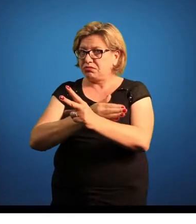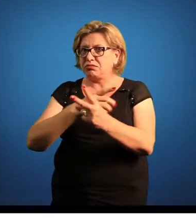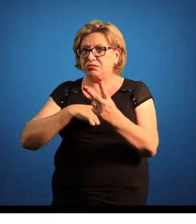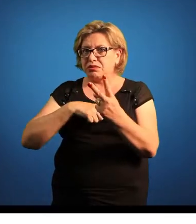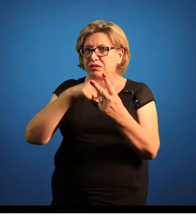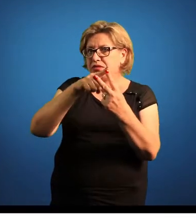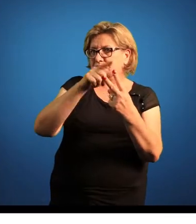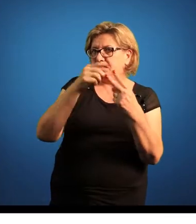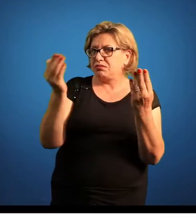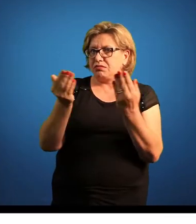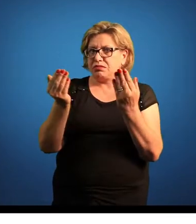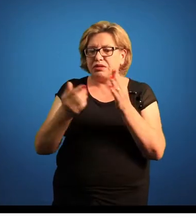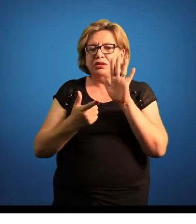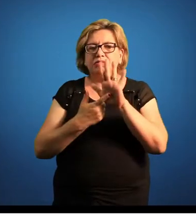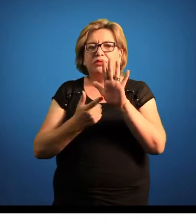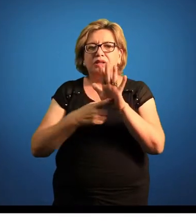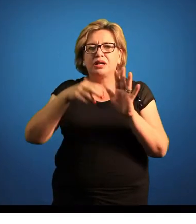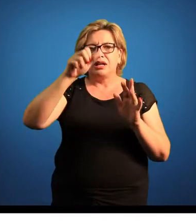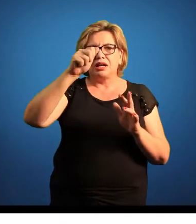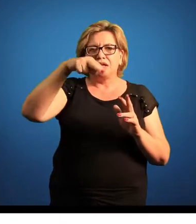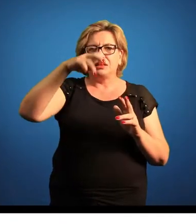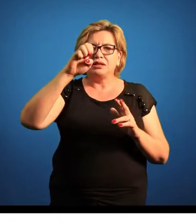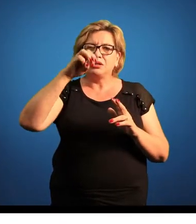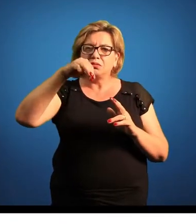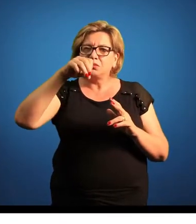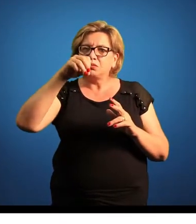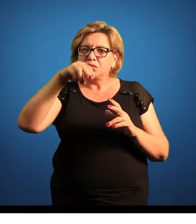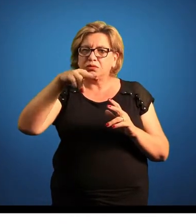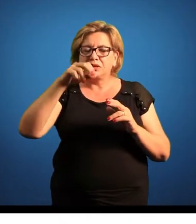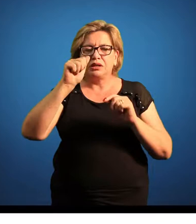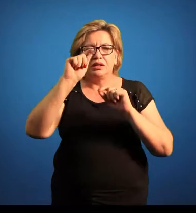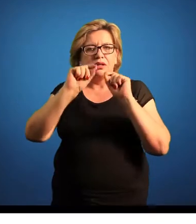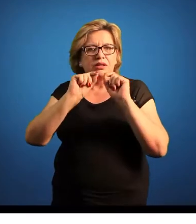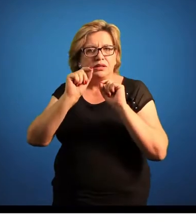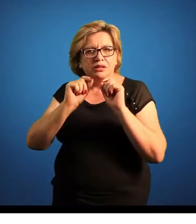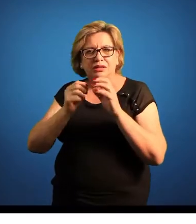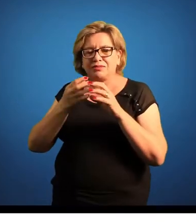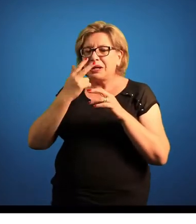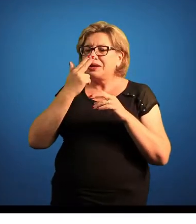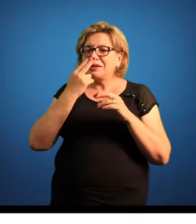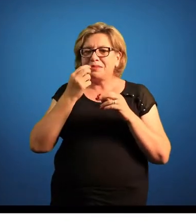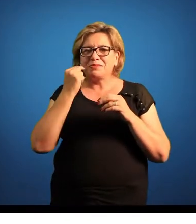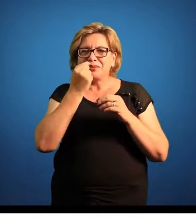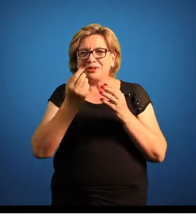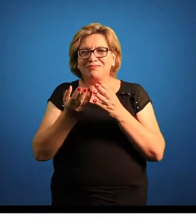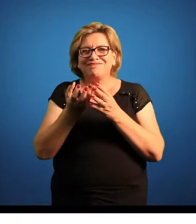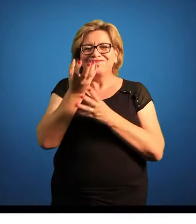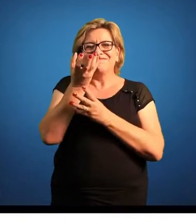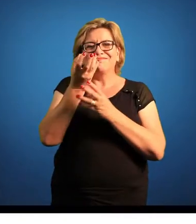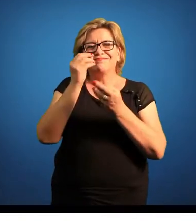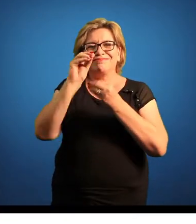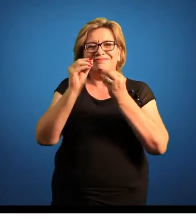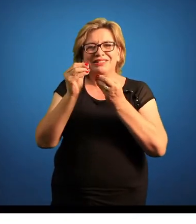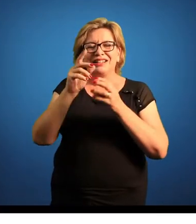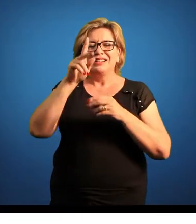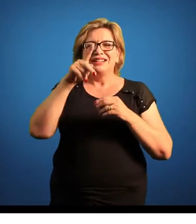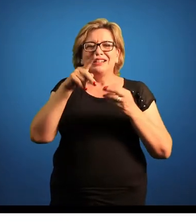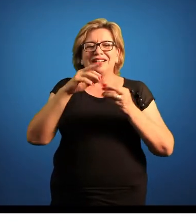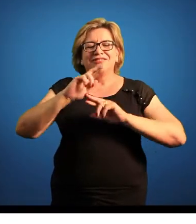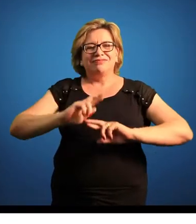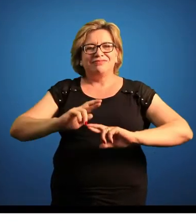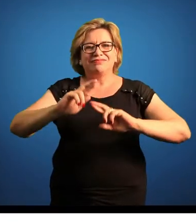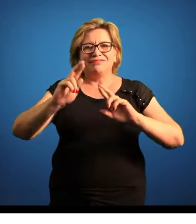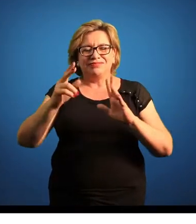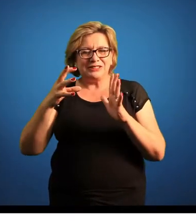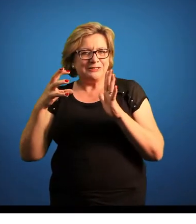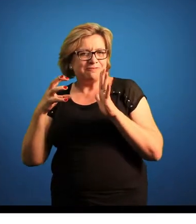queria mostrar para vocês a anêmona do mar. A anêmona, então, é um quinidário virado com a boca para cima, então, virado uma forma polipóide séssil, né? Fixa